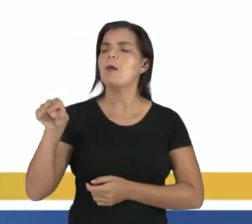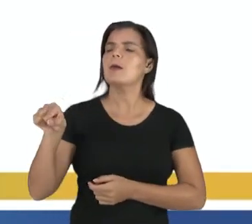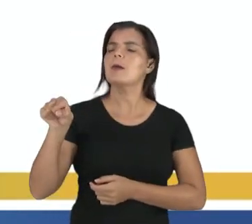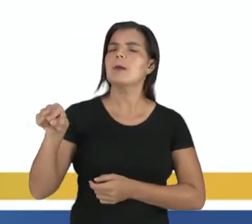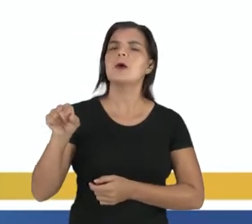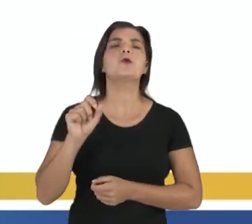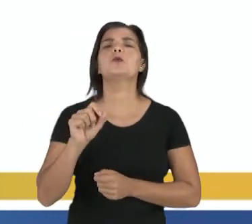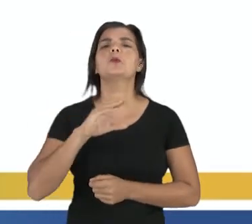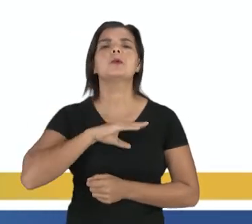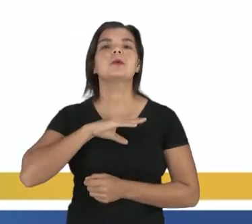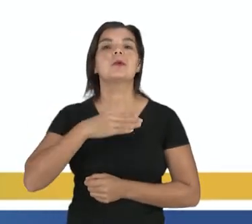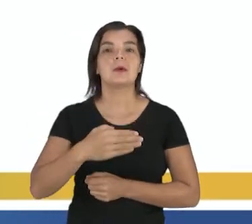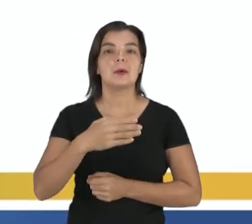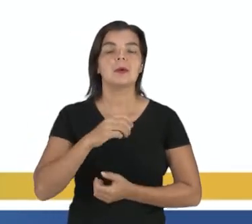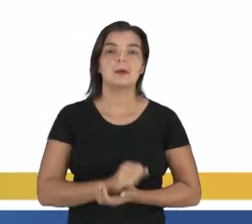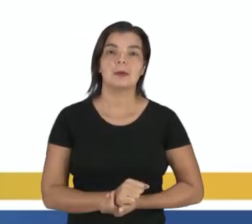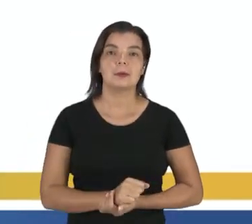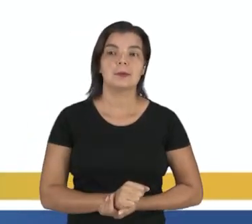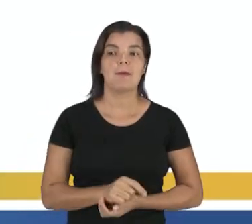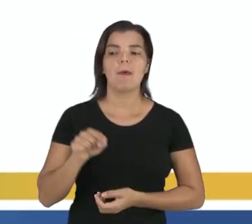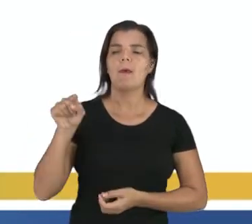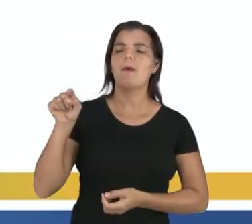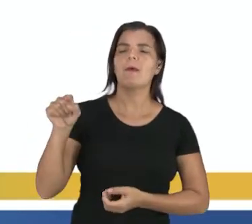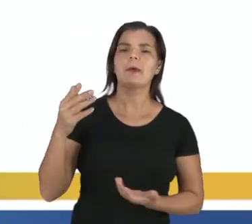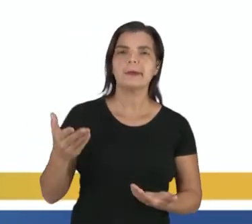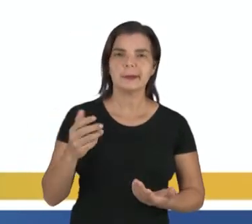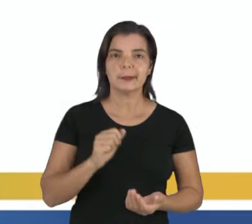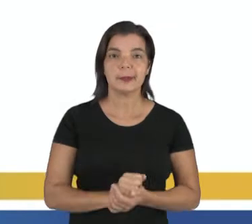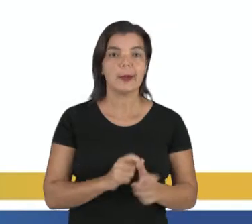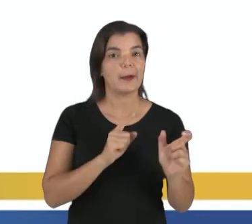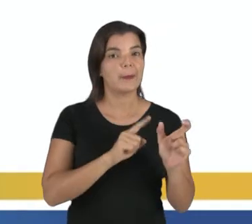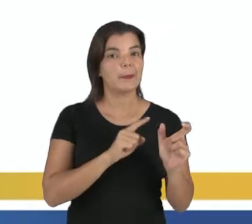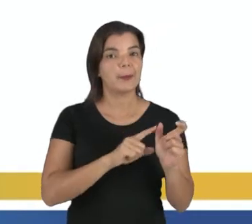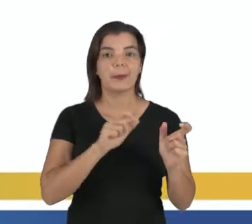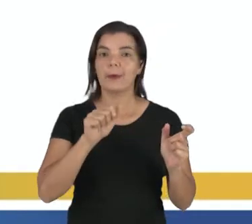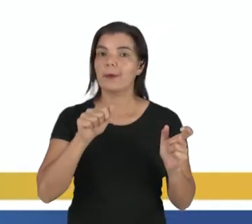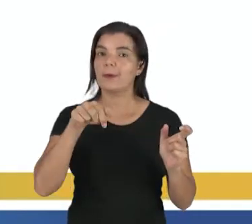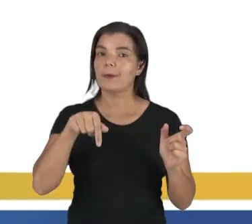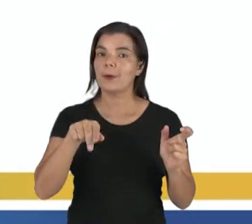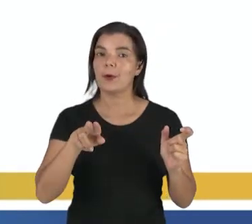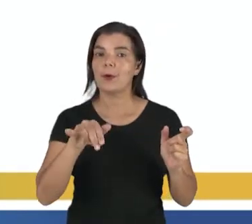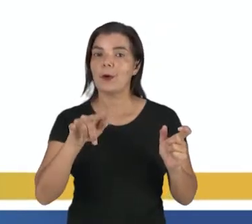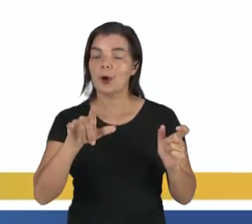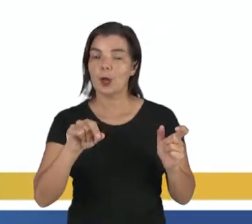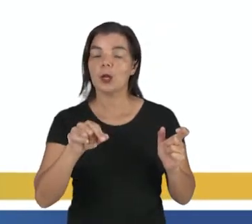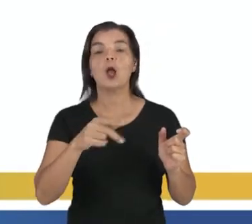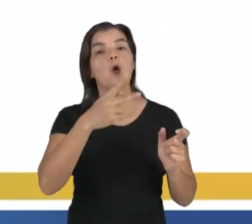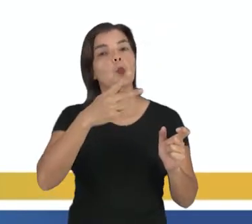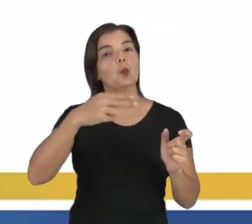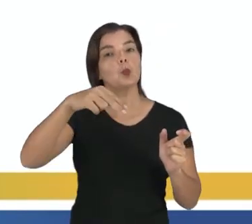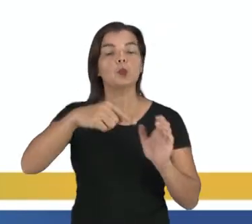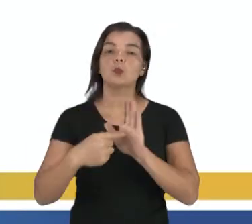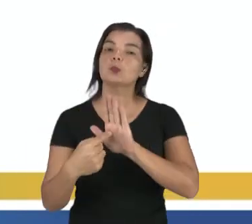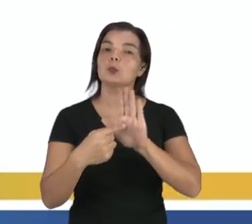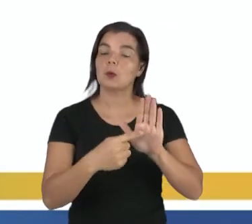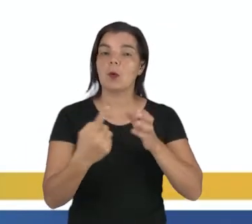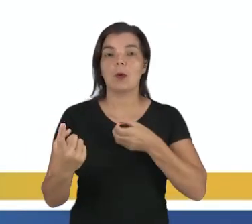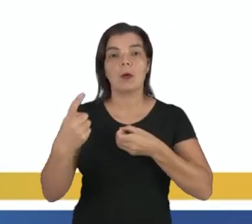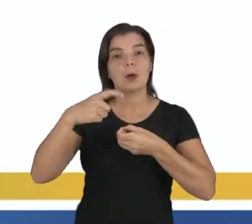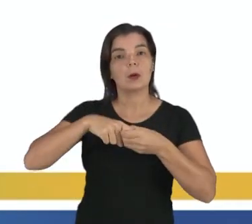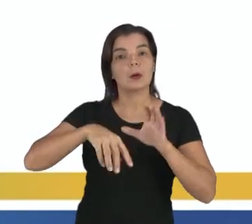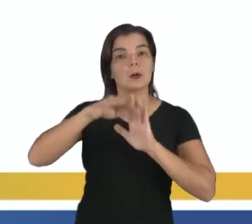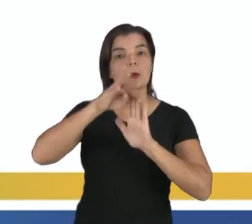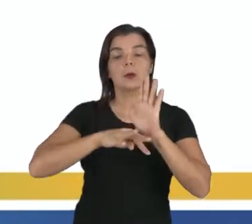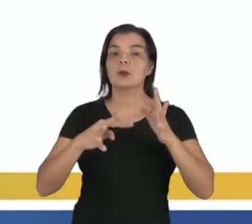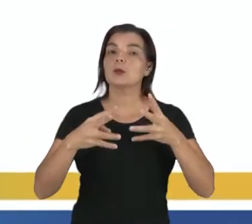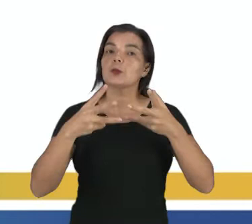O que era coragem? Aquilo. E a palavra aquilo é um pronome demonstrativo, que retoma no